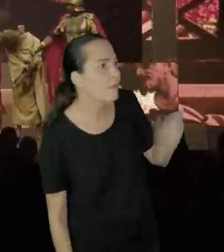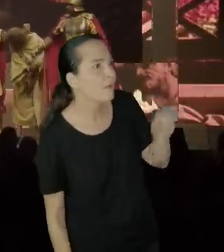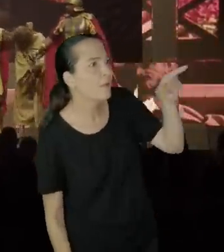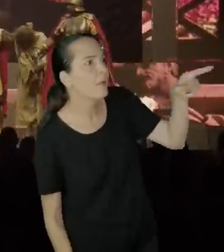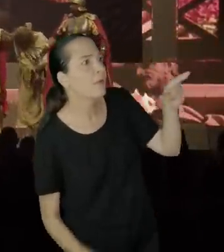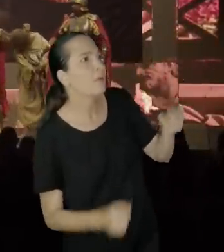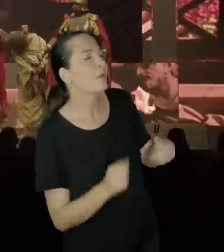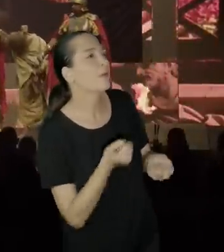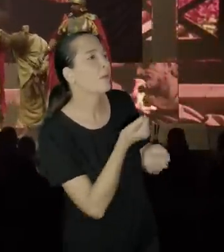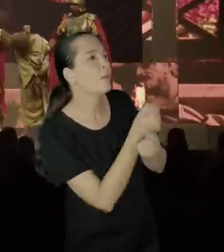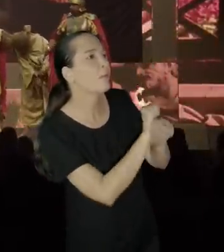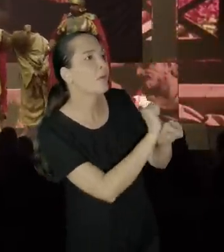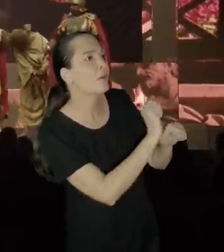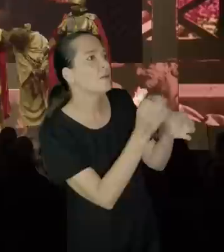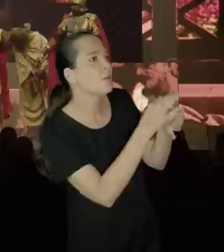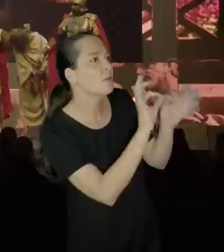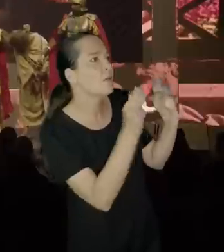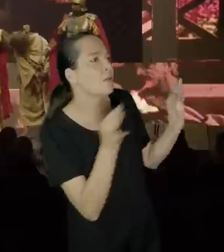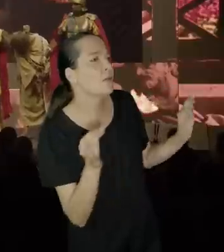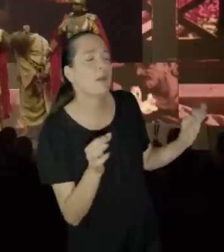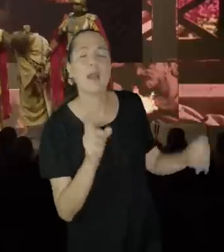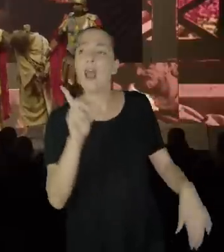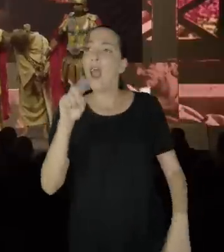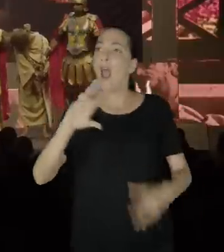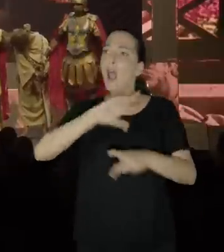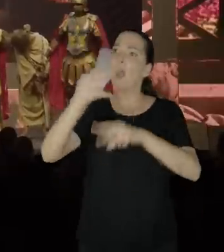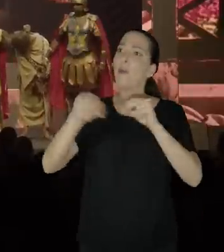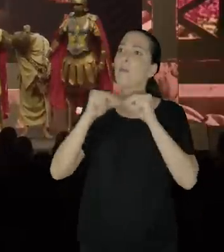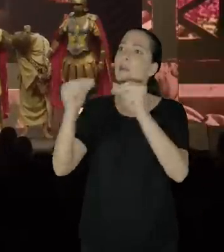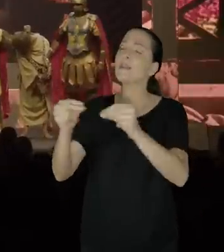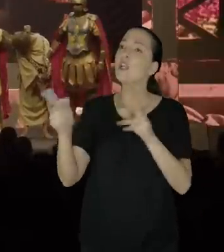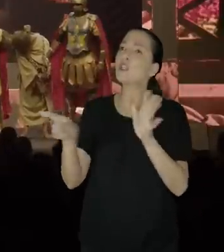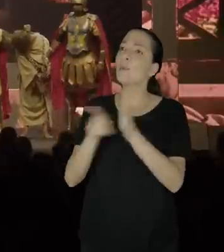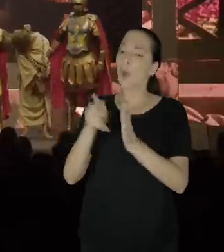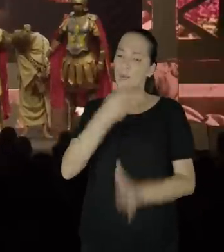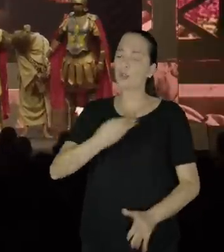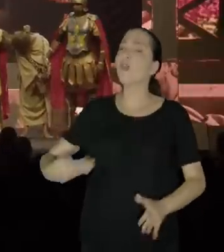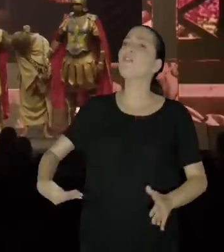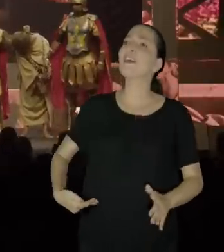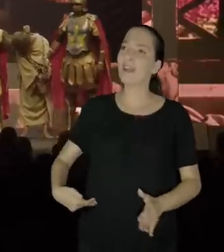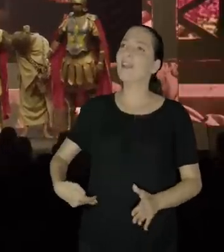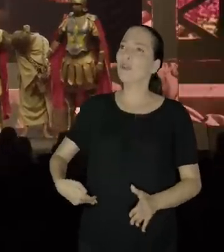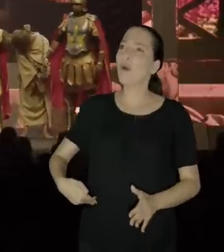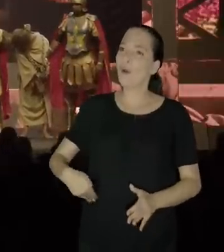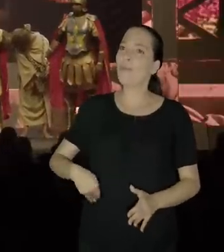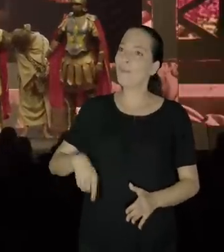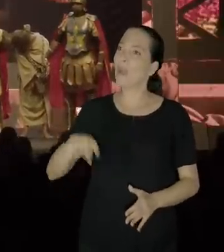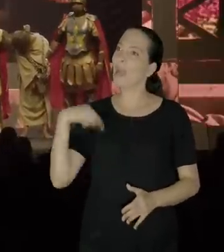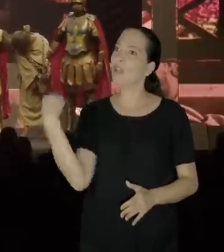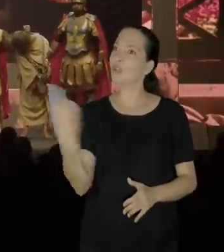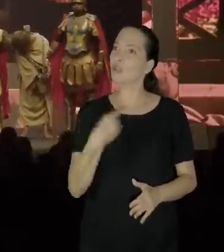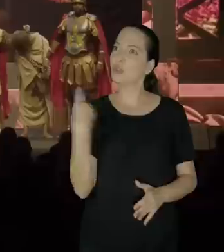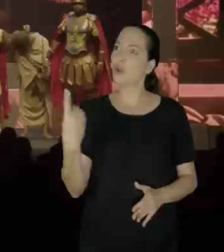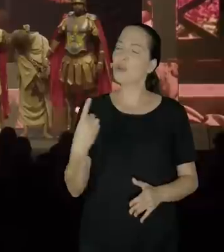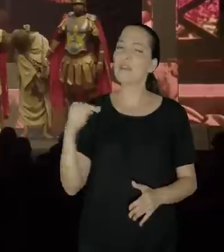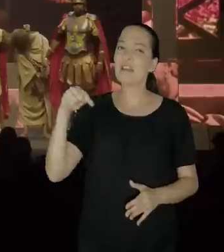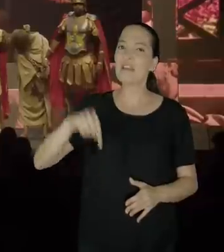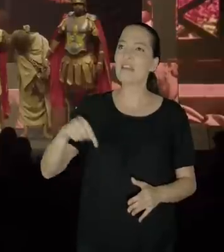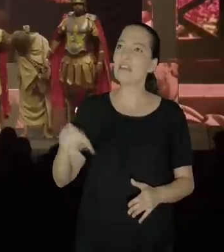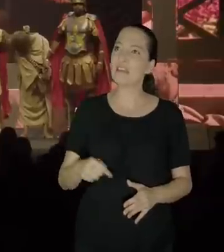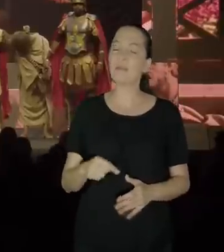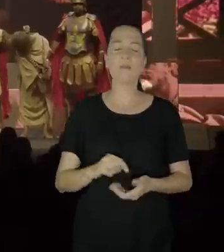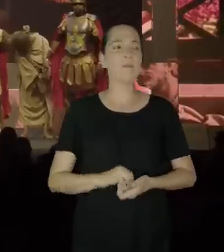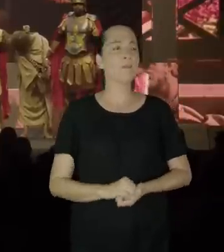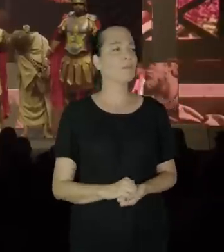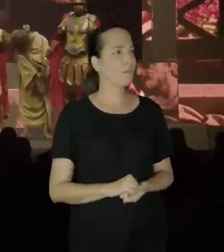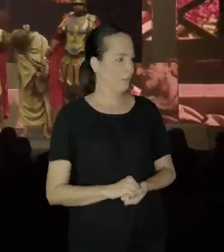e preso? É um presente de aniversário do governador. A Judeia para o tetrarca da Galileia, Herodes Antipas. Aí